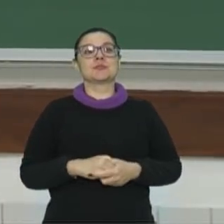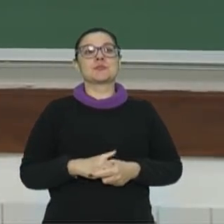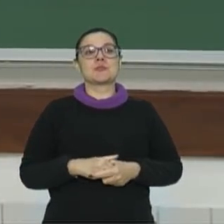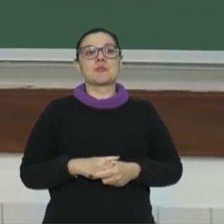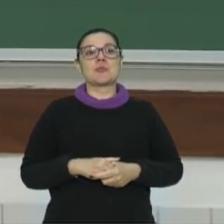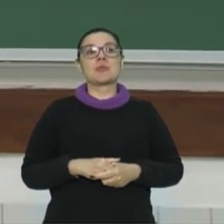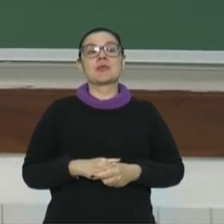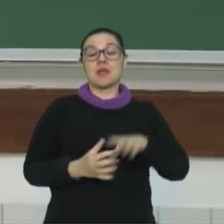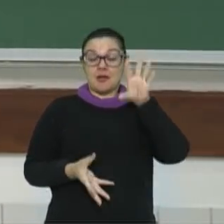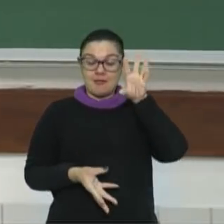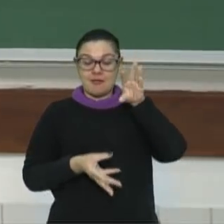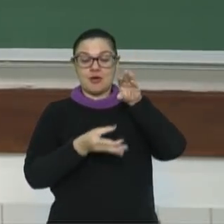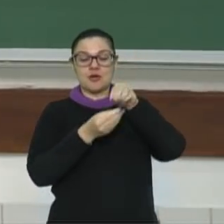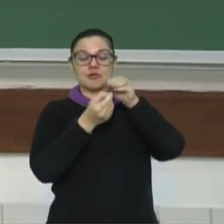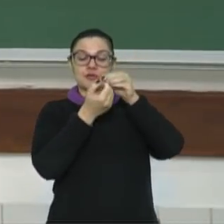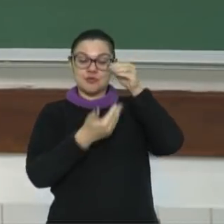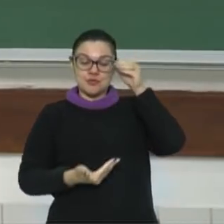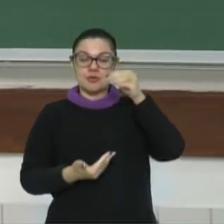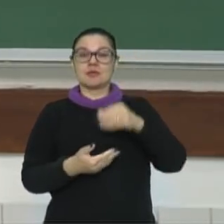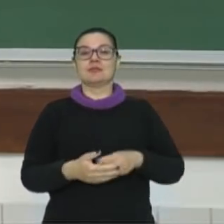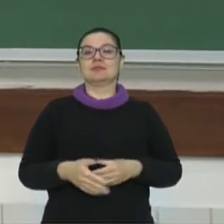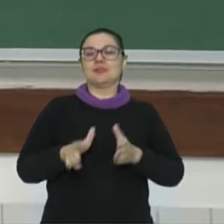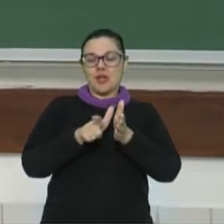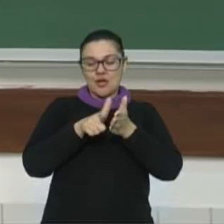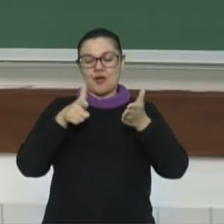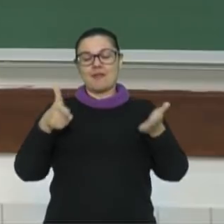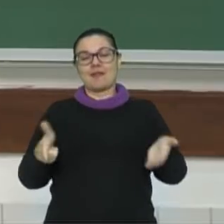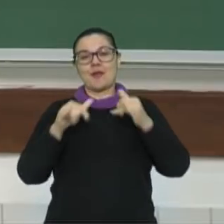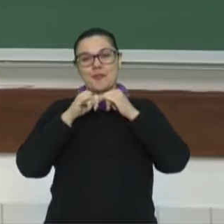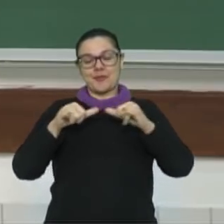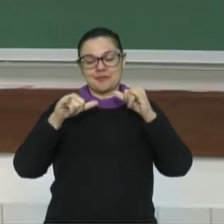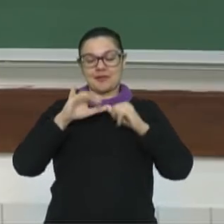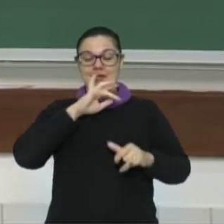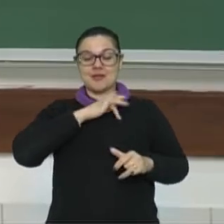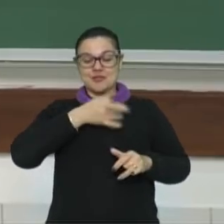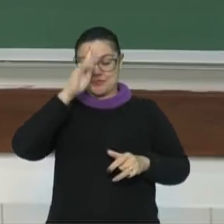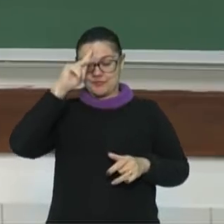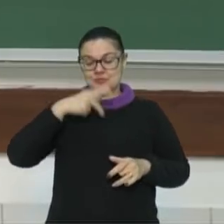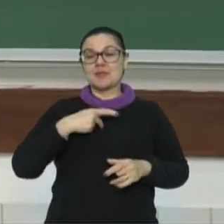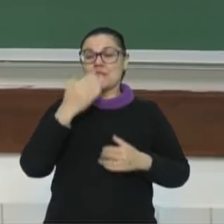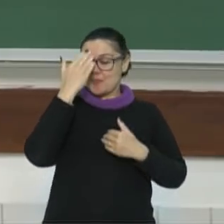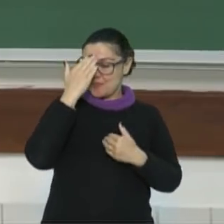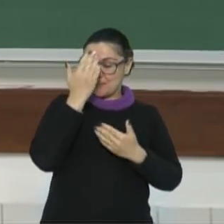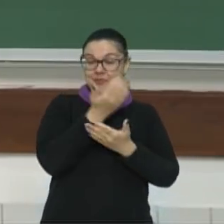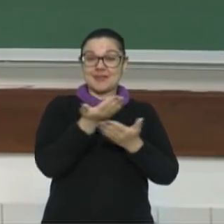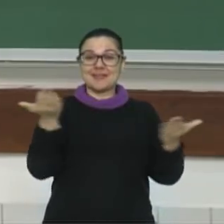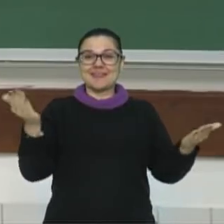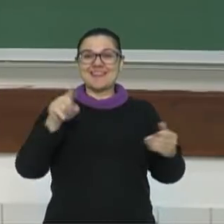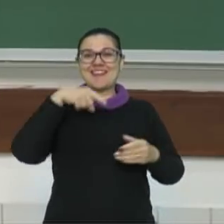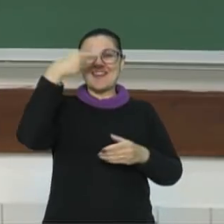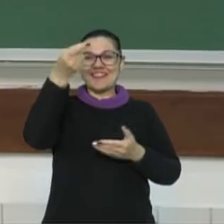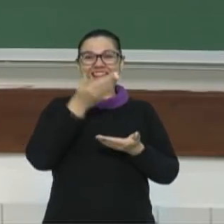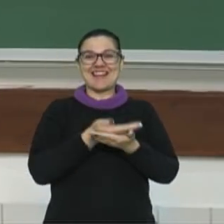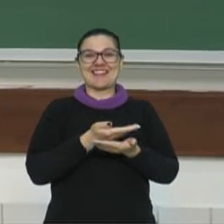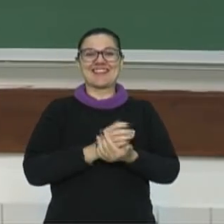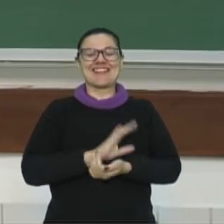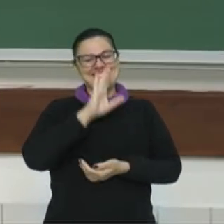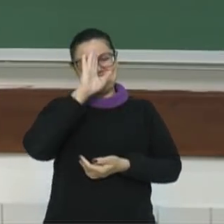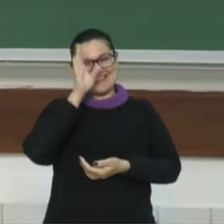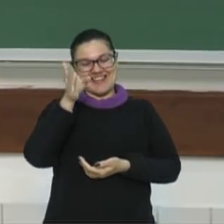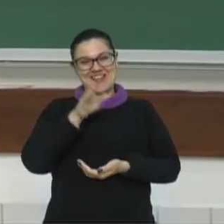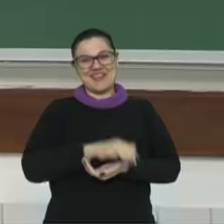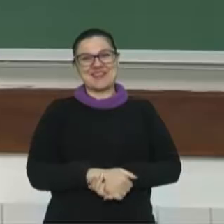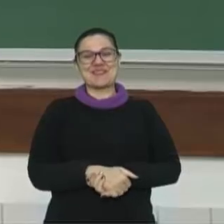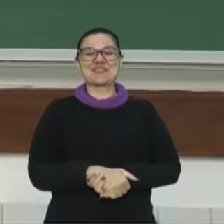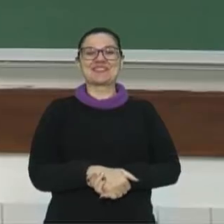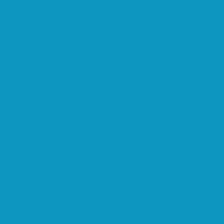a gente resumiu aí o que a gente fez, reportagem, trabalhamos vitimismo, tá bom? É isso, muito obrigada. Até a nossa próxima aula. Tchau, tchau.